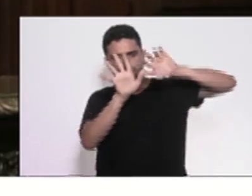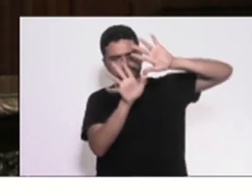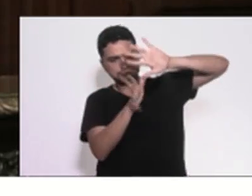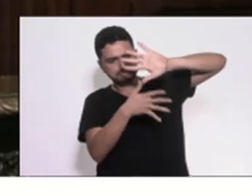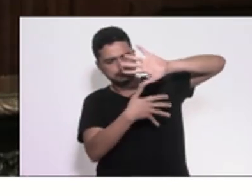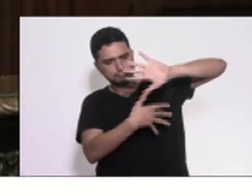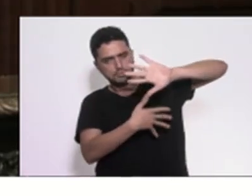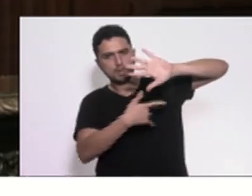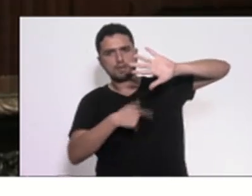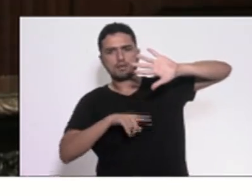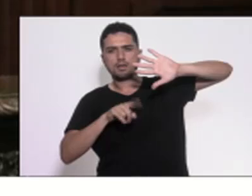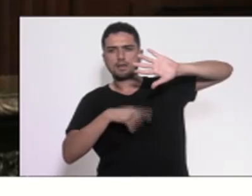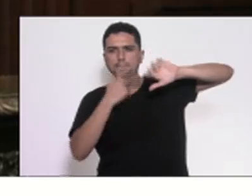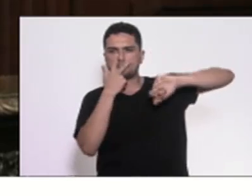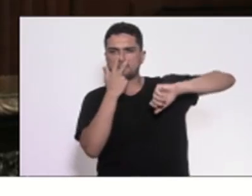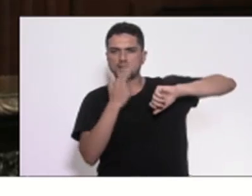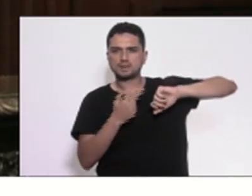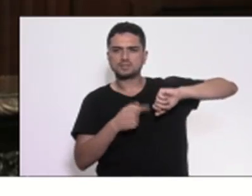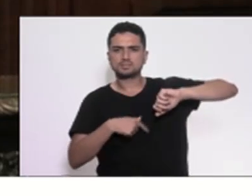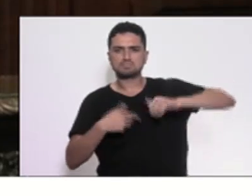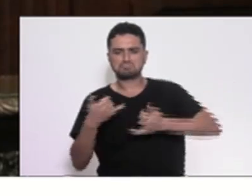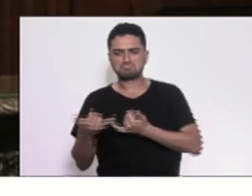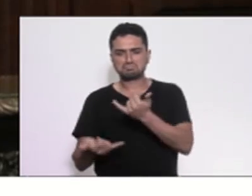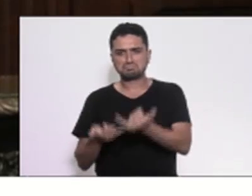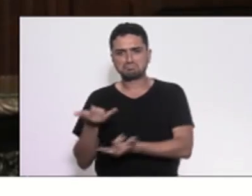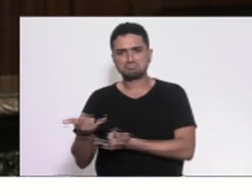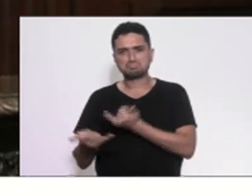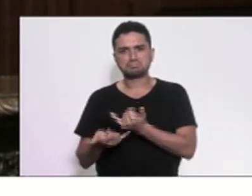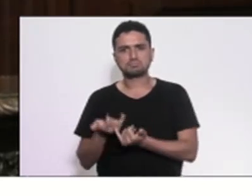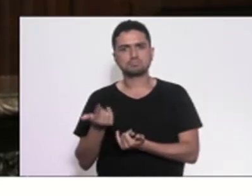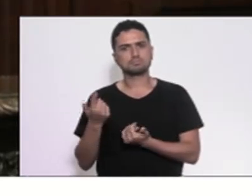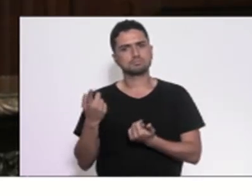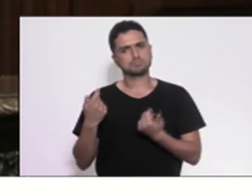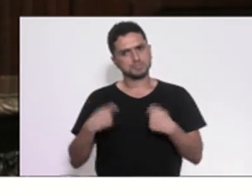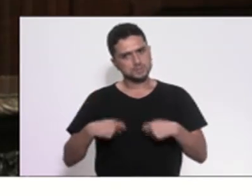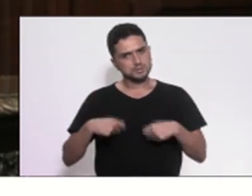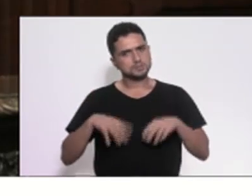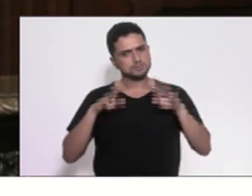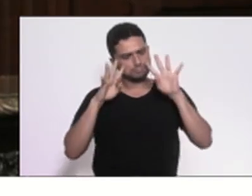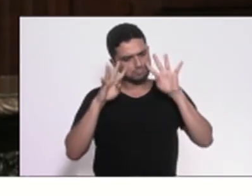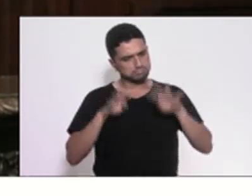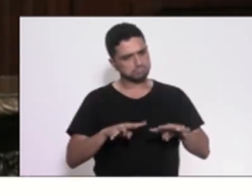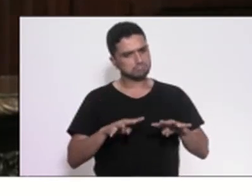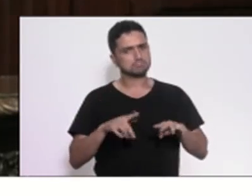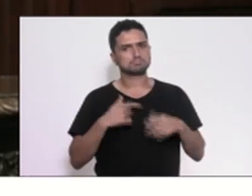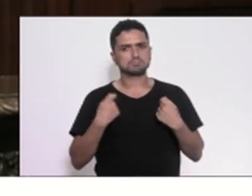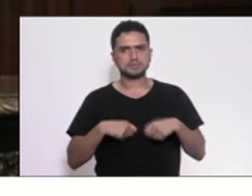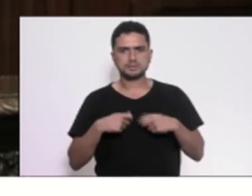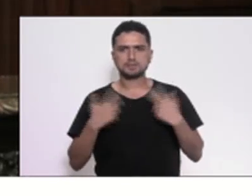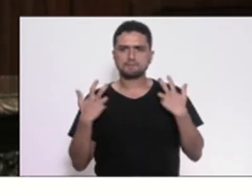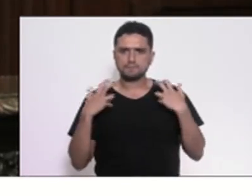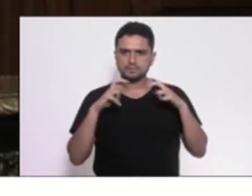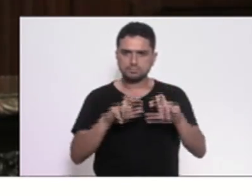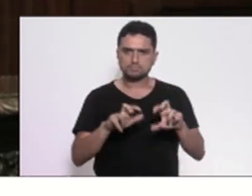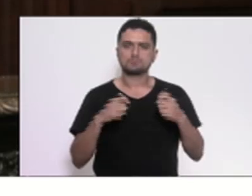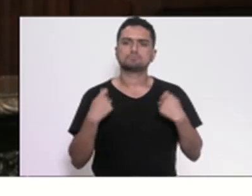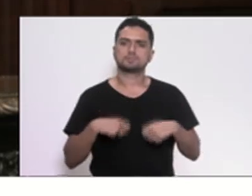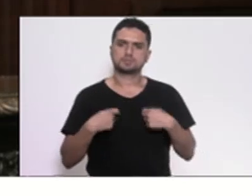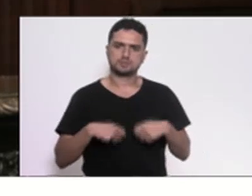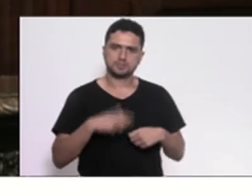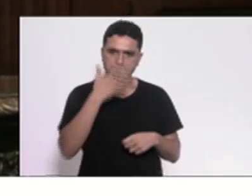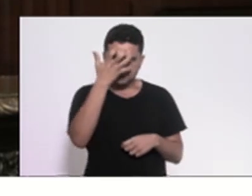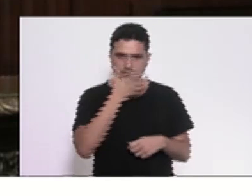quintal. Merece atenção, dedicação, investimento, merece